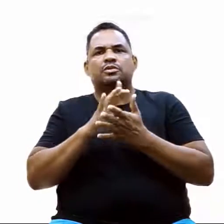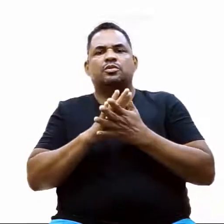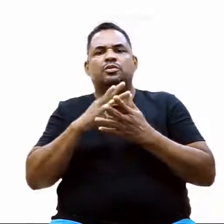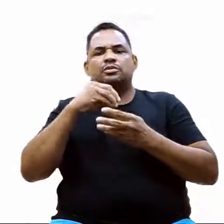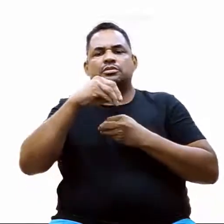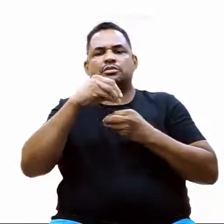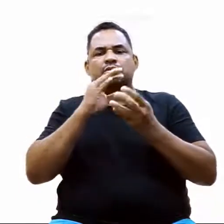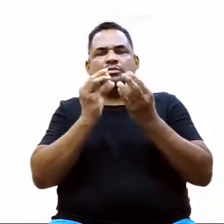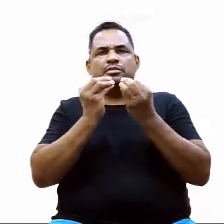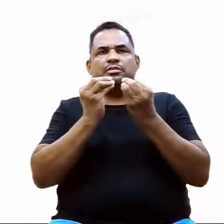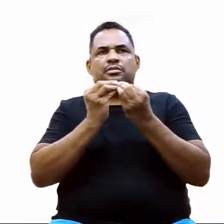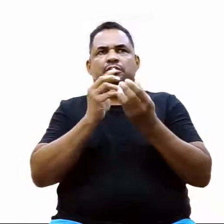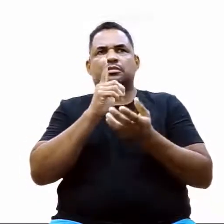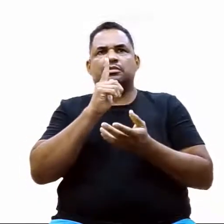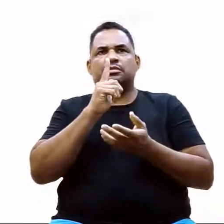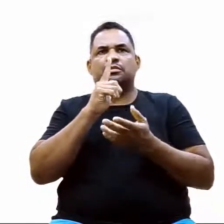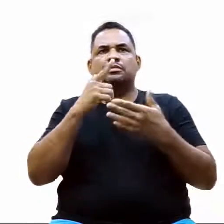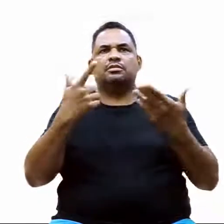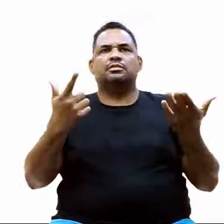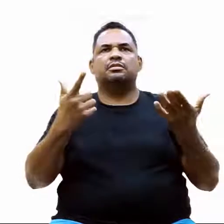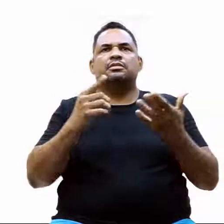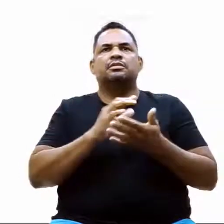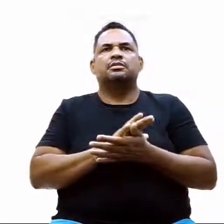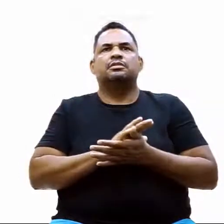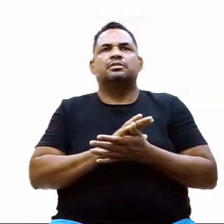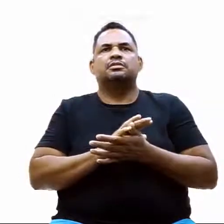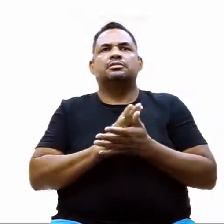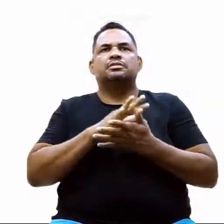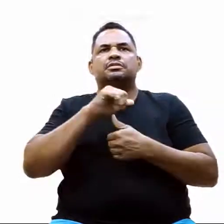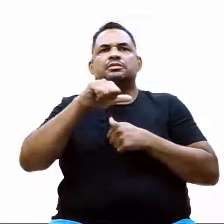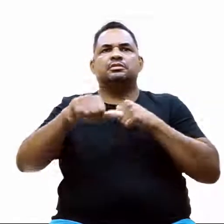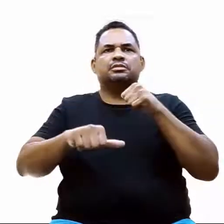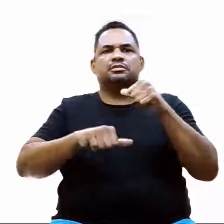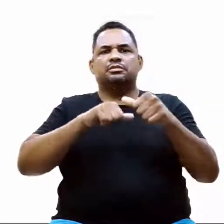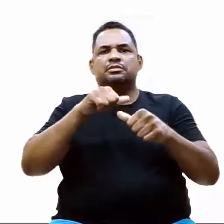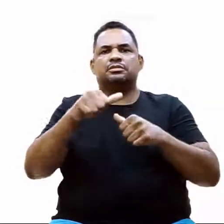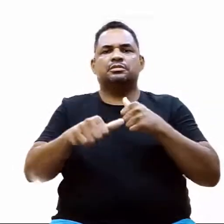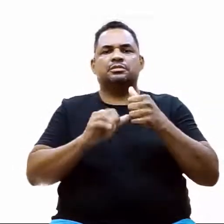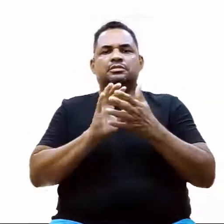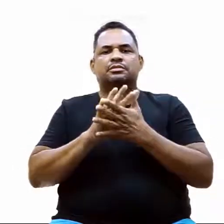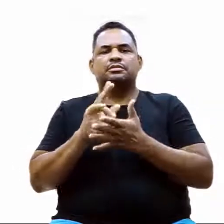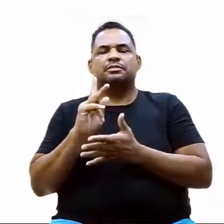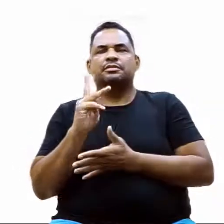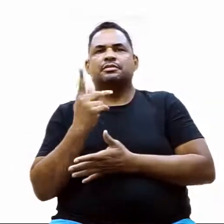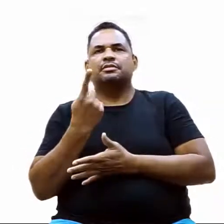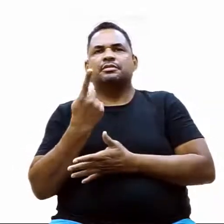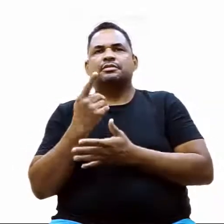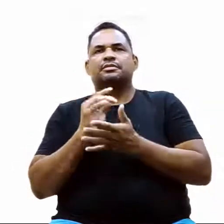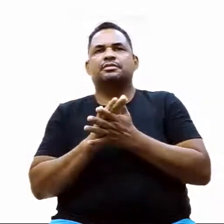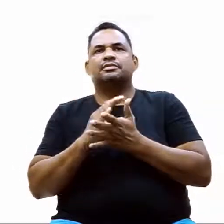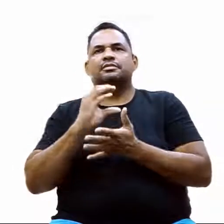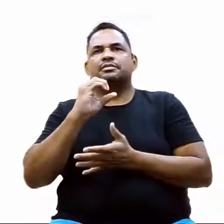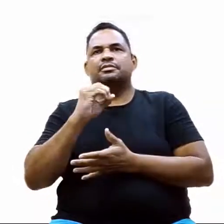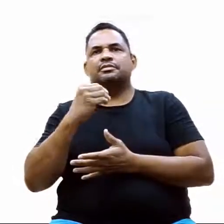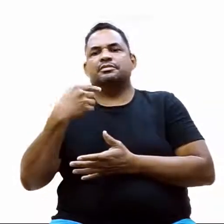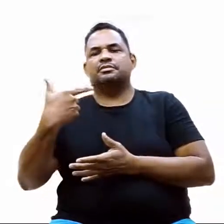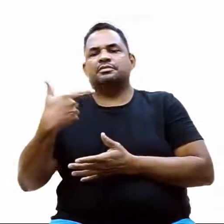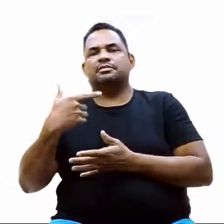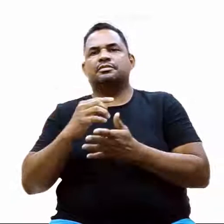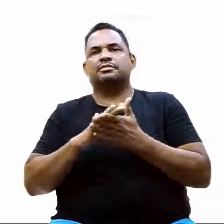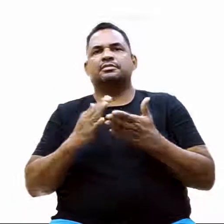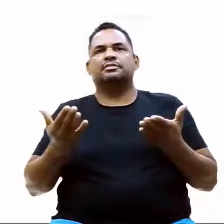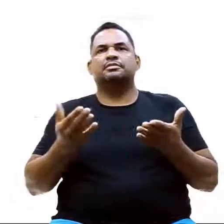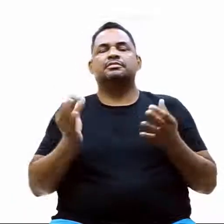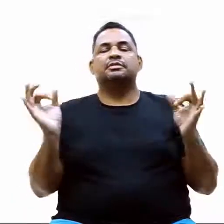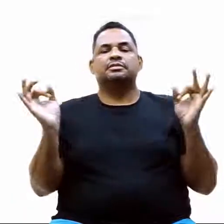da água ela está se transformando em hidrogênio gasoso e oxigênio gasoso.